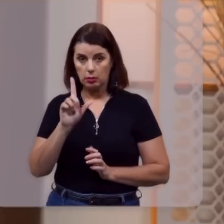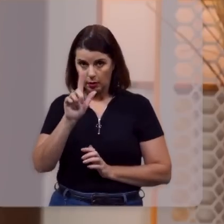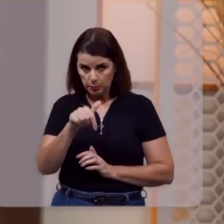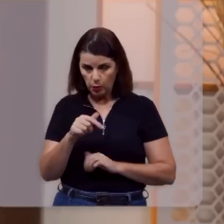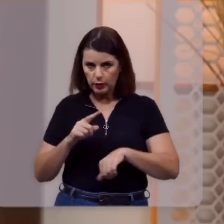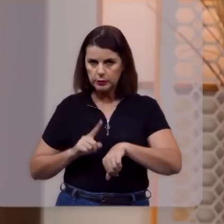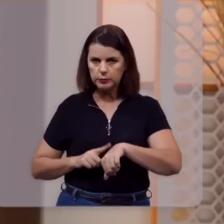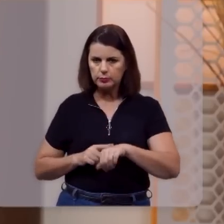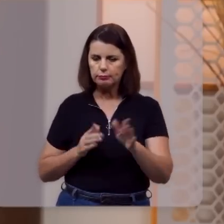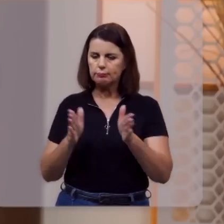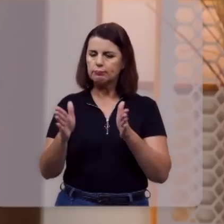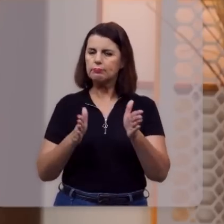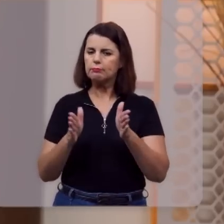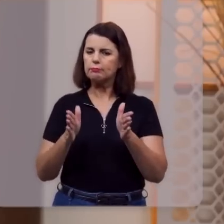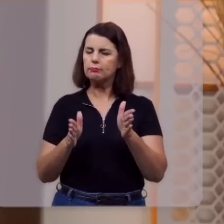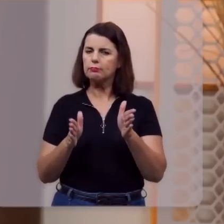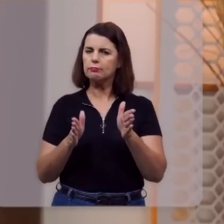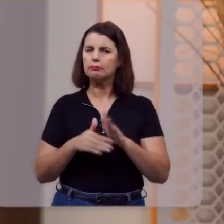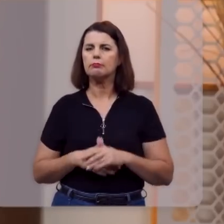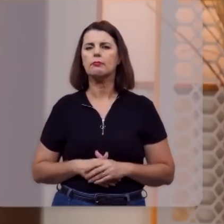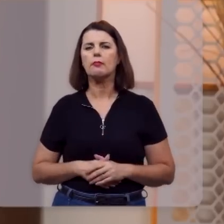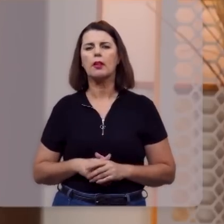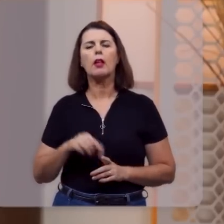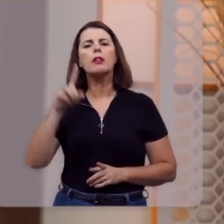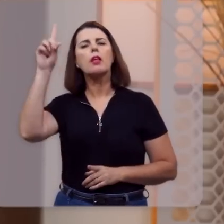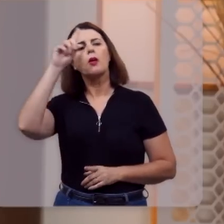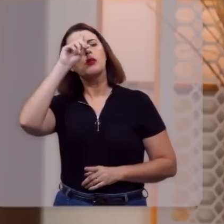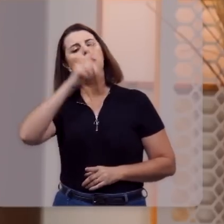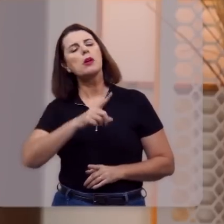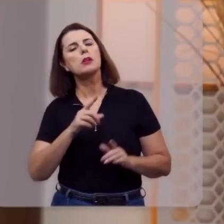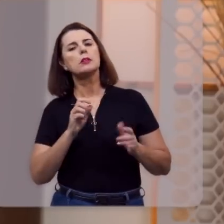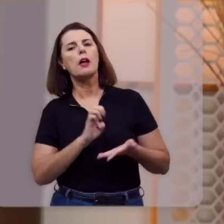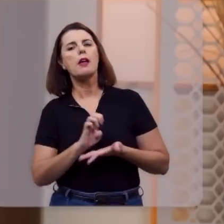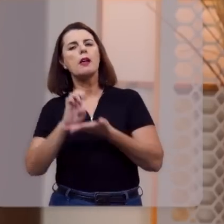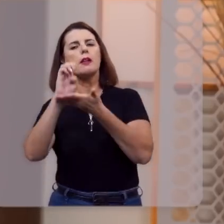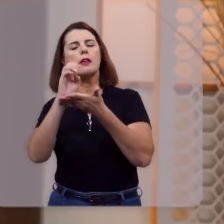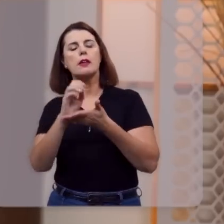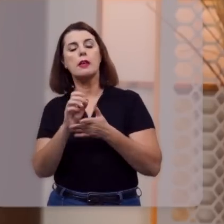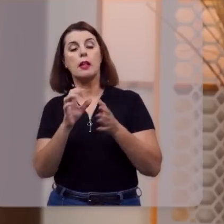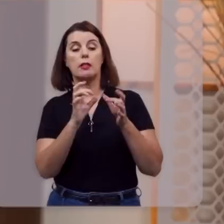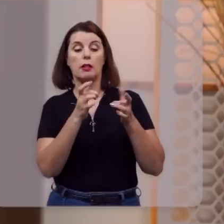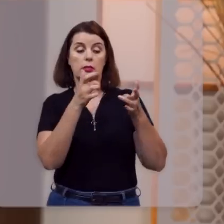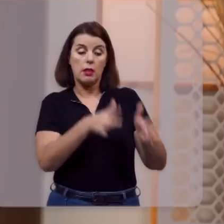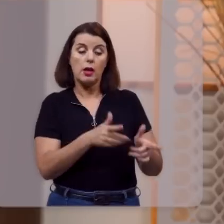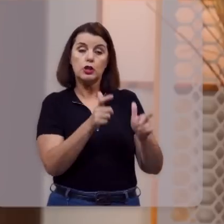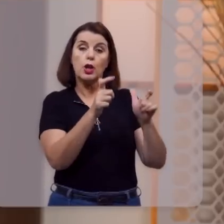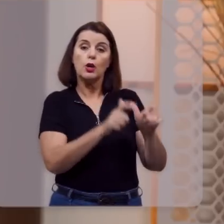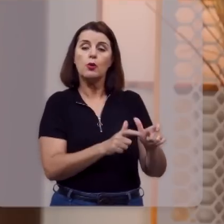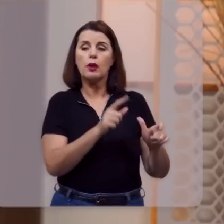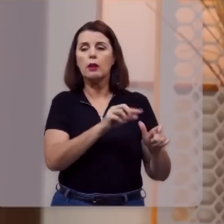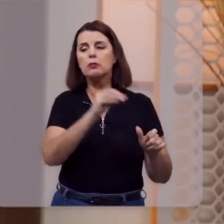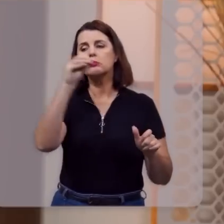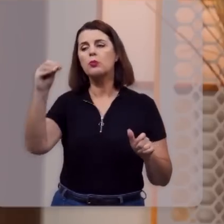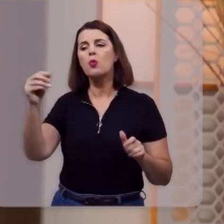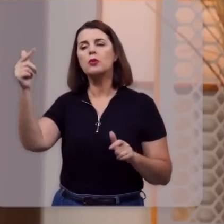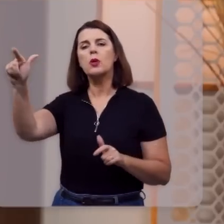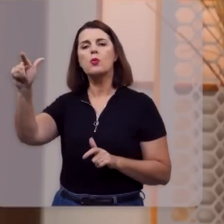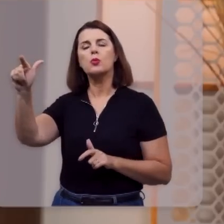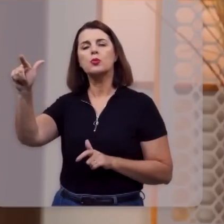Depois desse período tão crítico, Deus dá uma ordem para Elias para sair de Querite e ir para